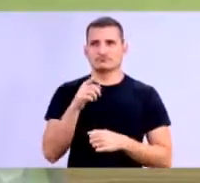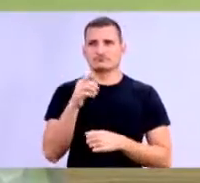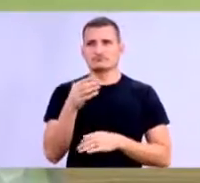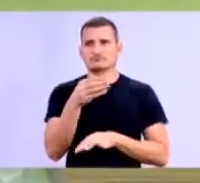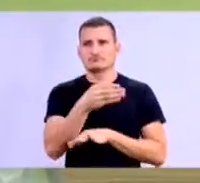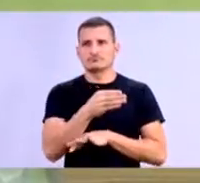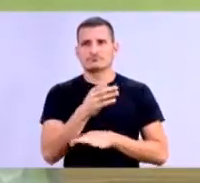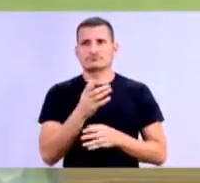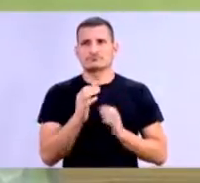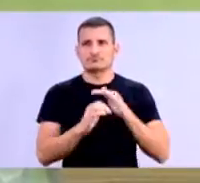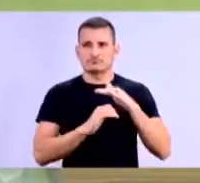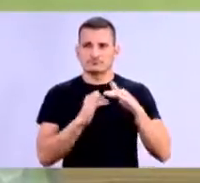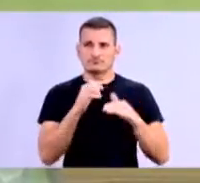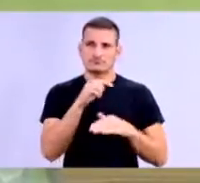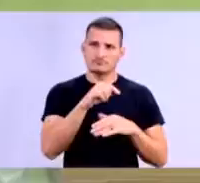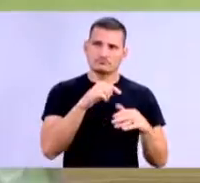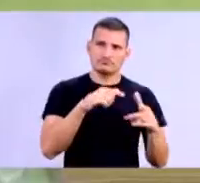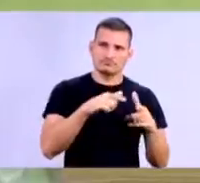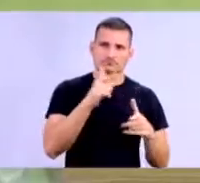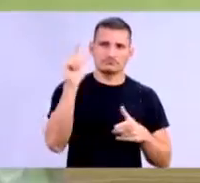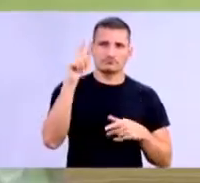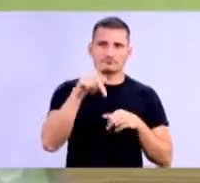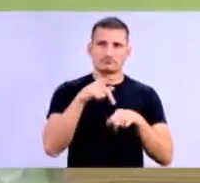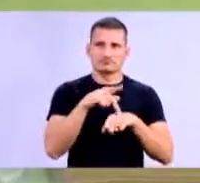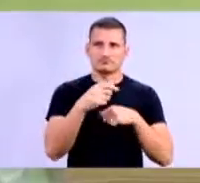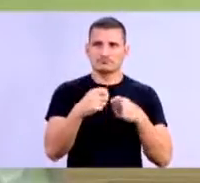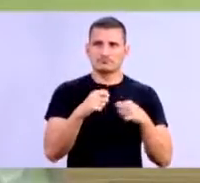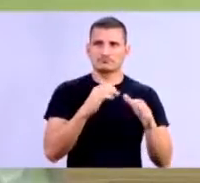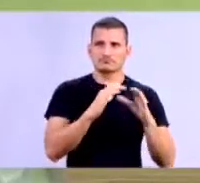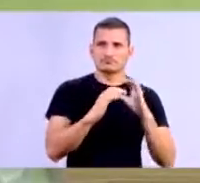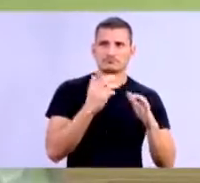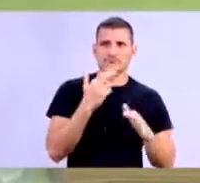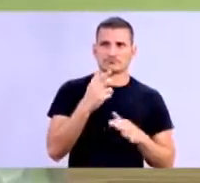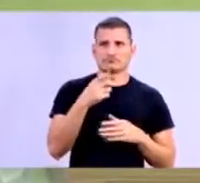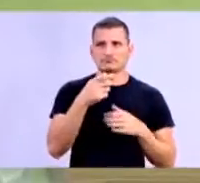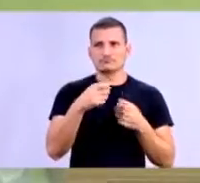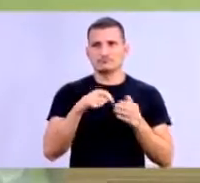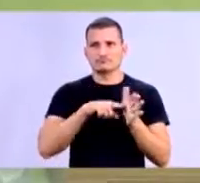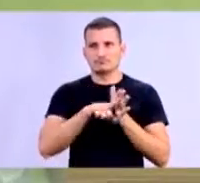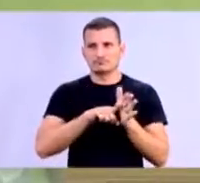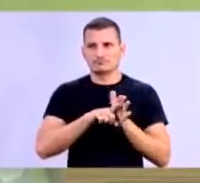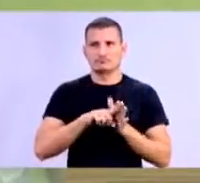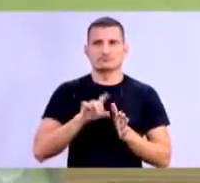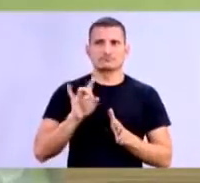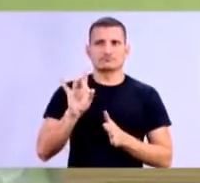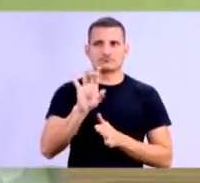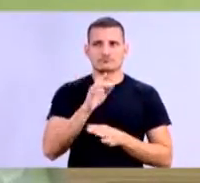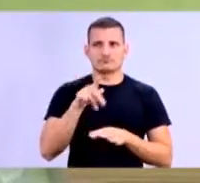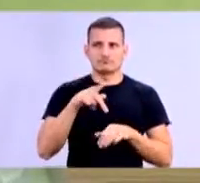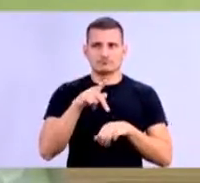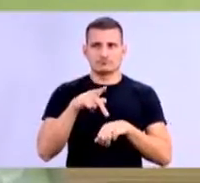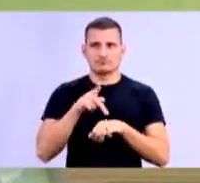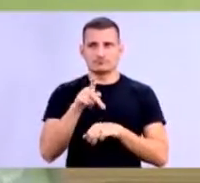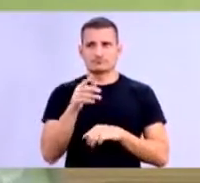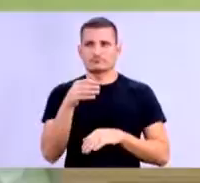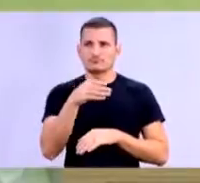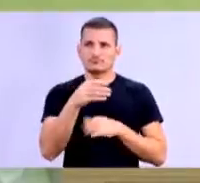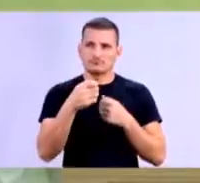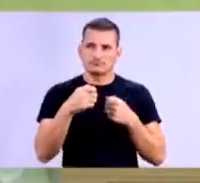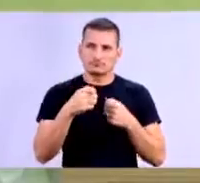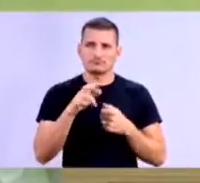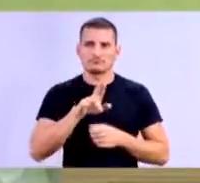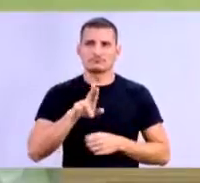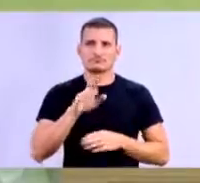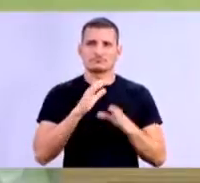trabalha com outro país, que precisa da comunicação estrangeira, terá que pesquisar cada país que você for precisar usar a